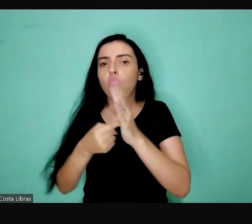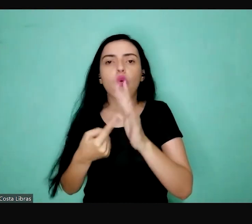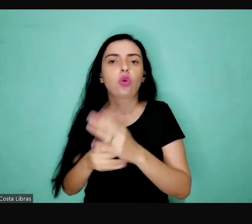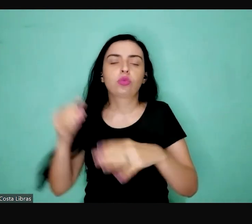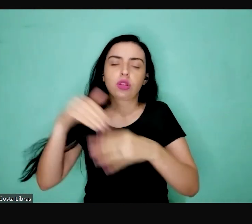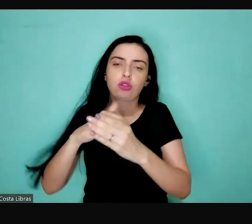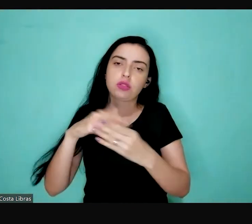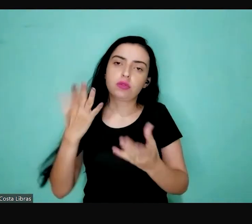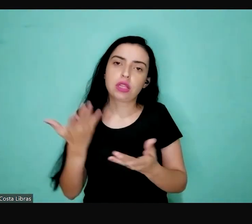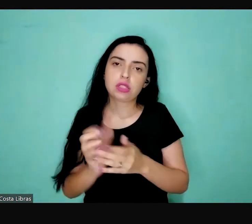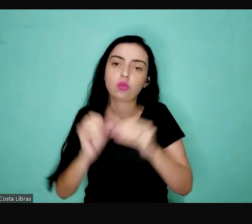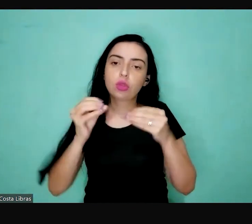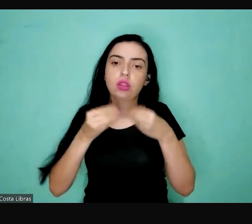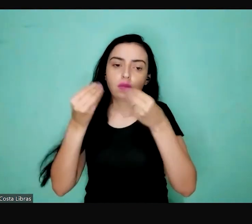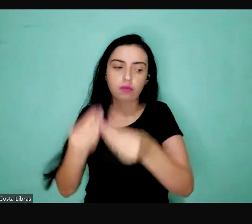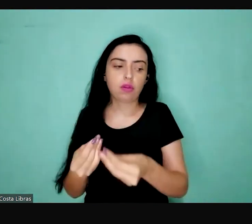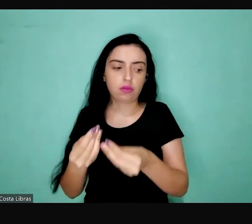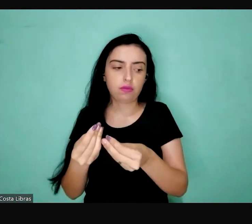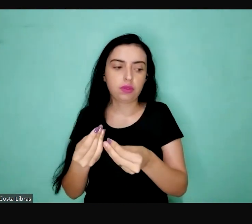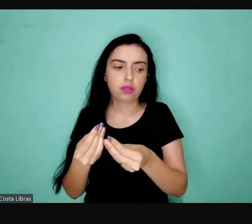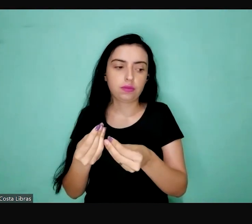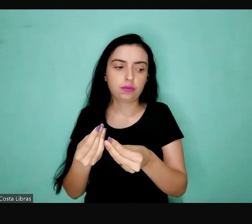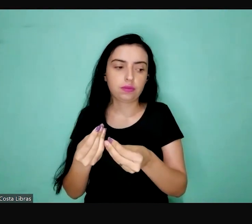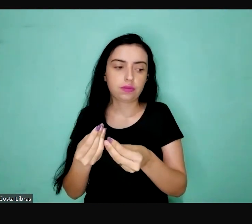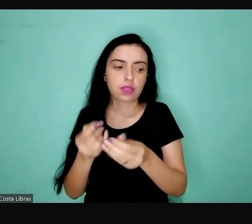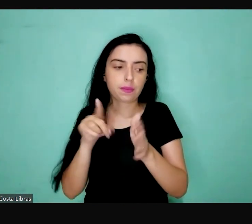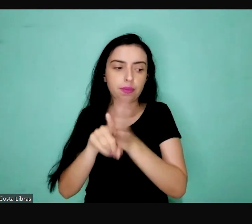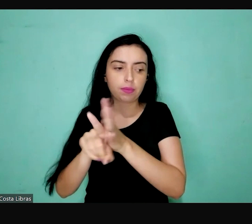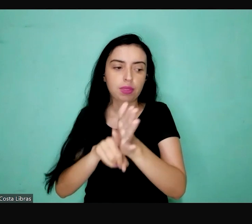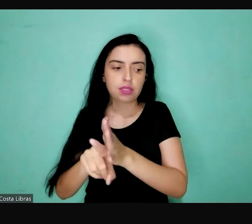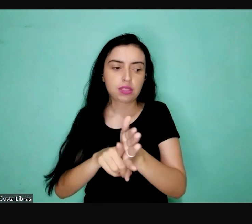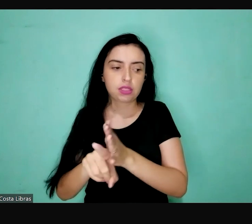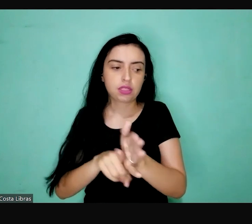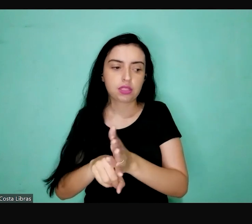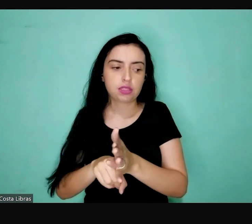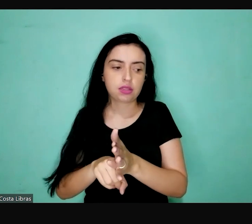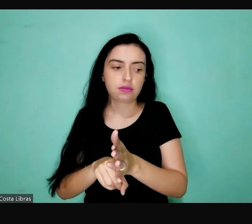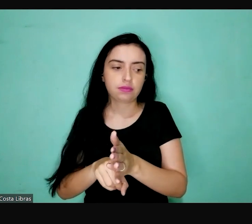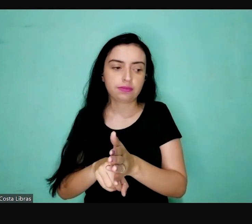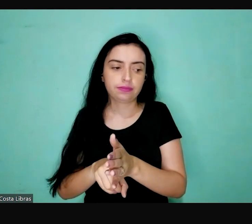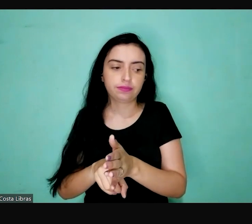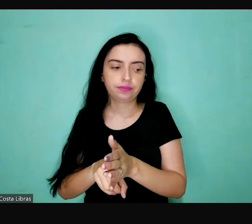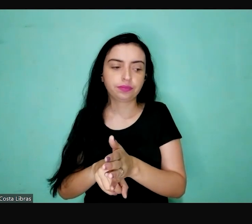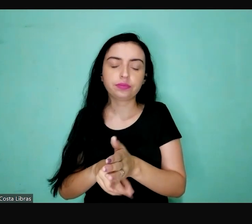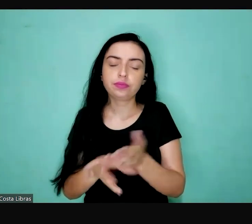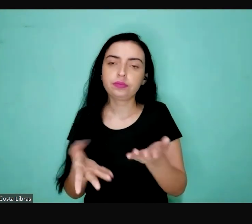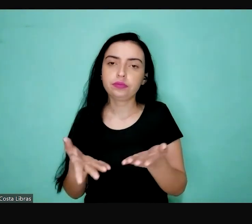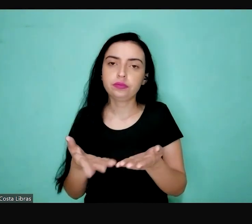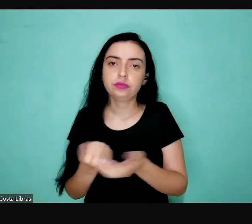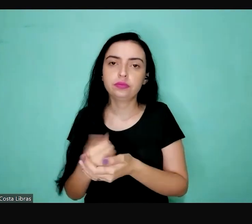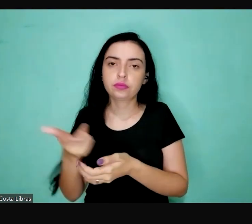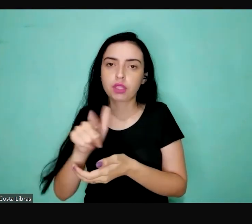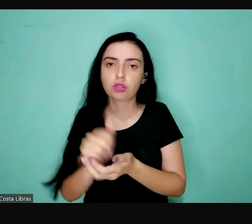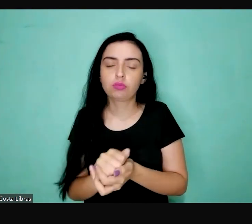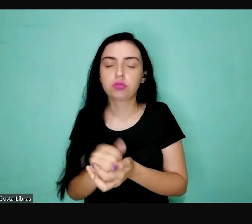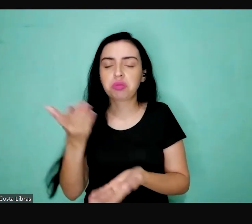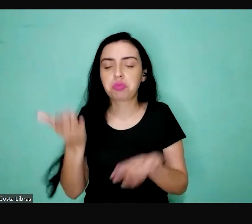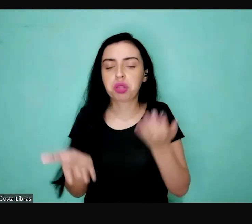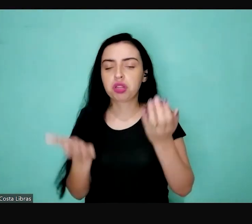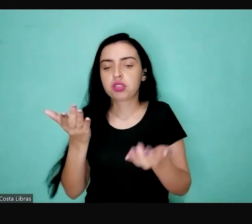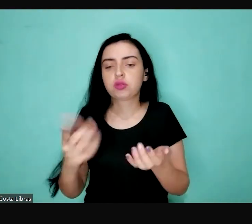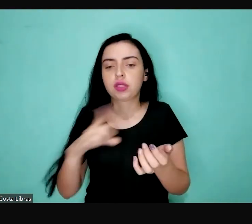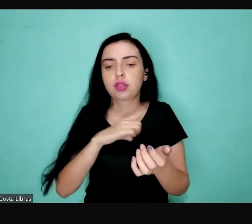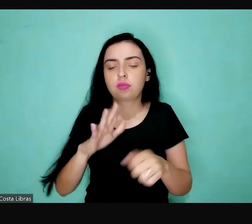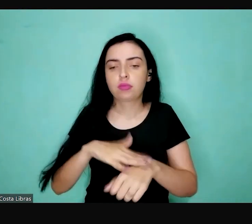decisão e devolvem para reanálise, não é para retratação. Então, esse é o balanço. Nós temos mais